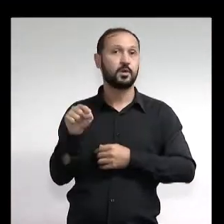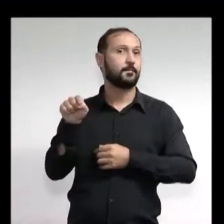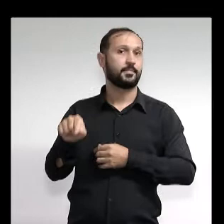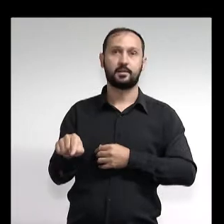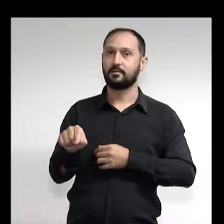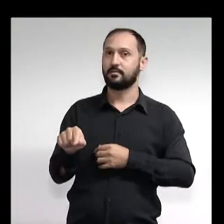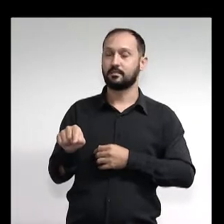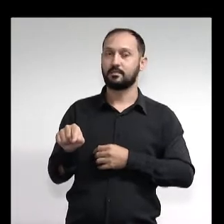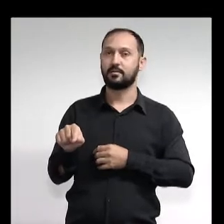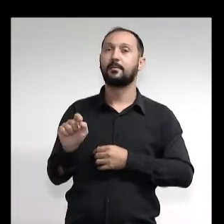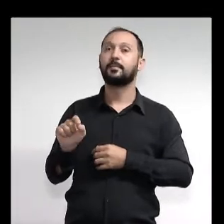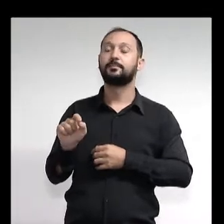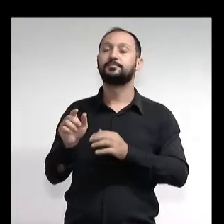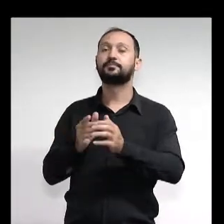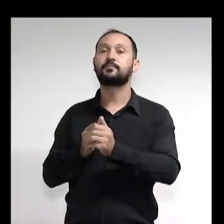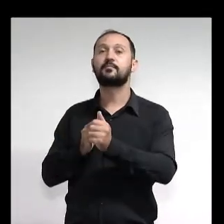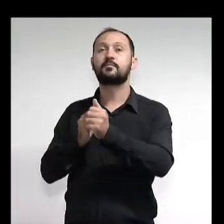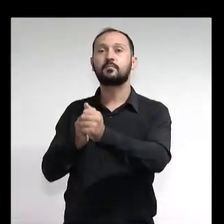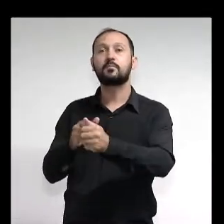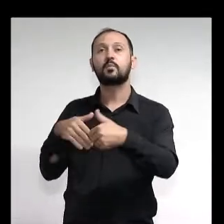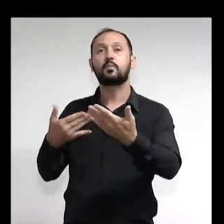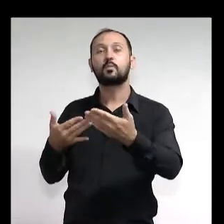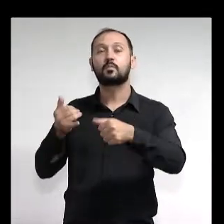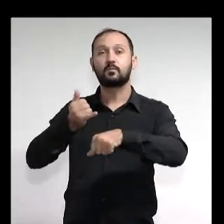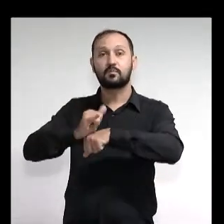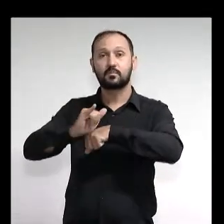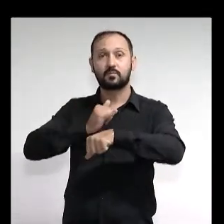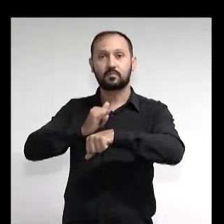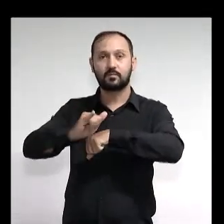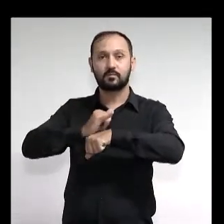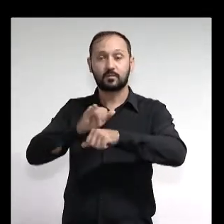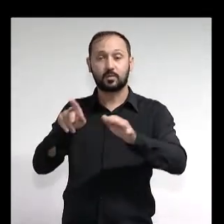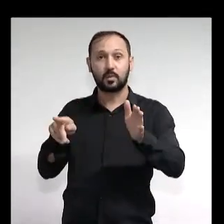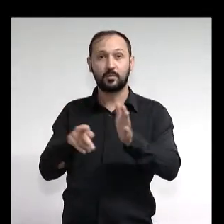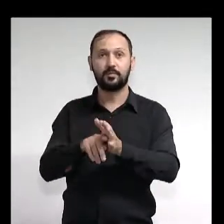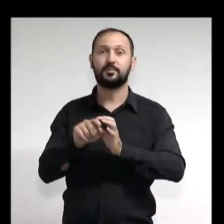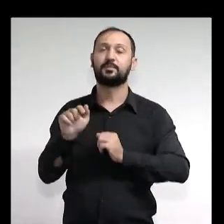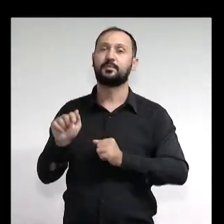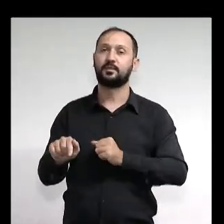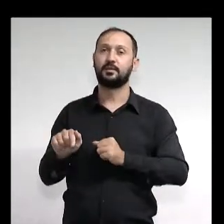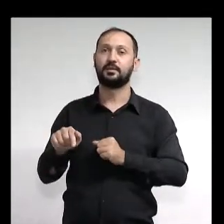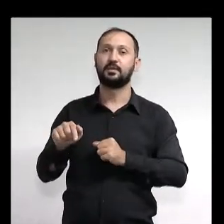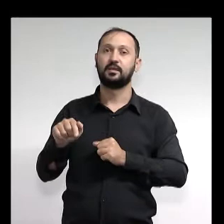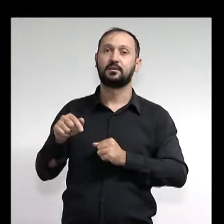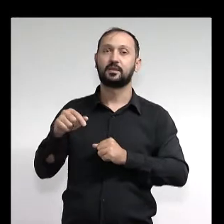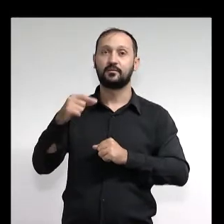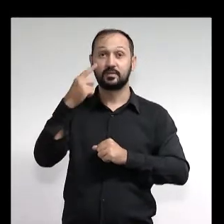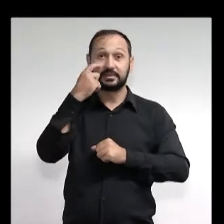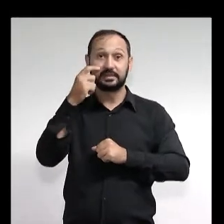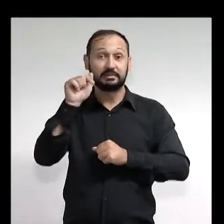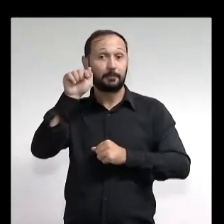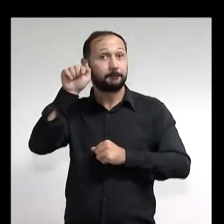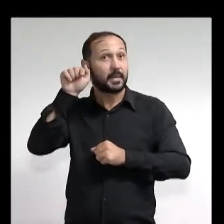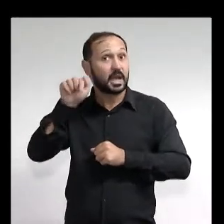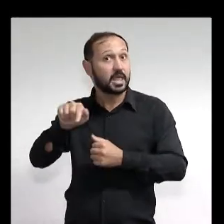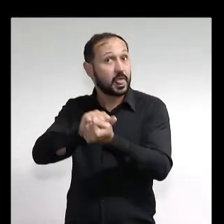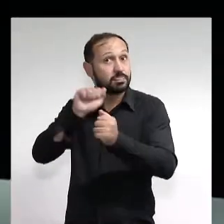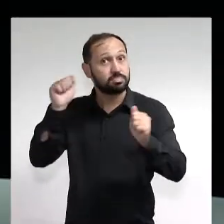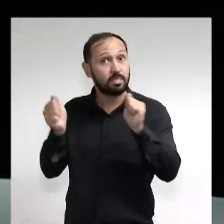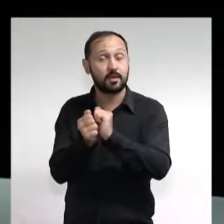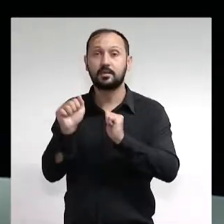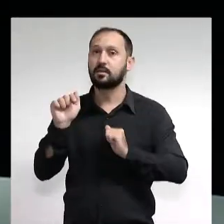individual para esse estudante, para que seja norteado quais estratégias seriam as interessantes e adaptadas a